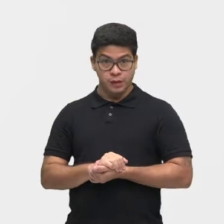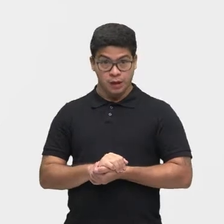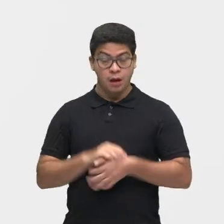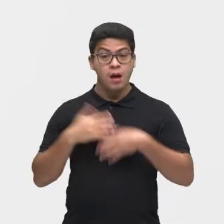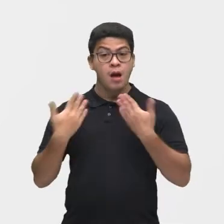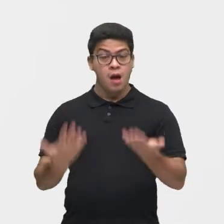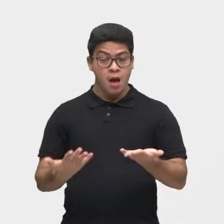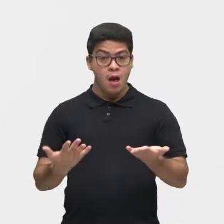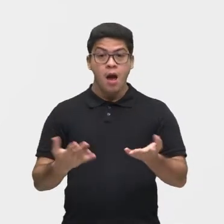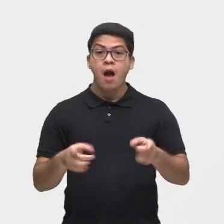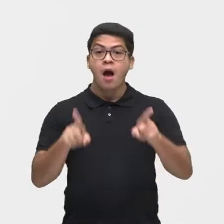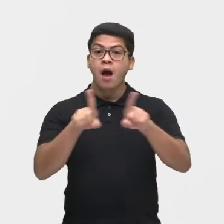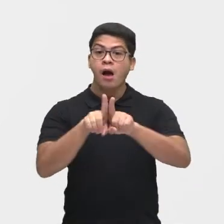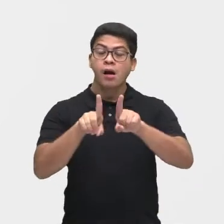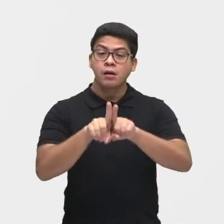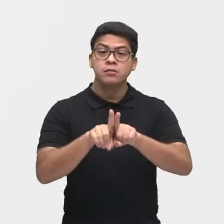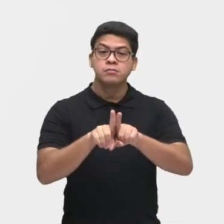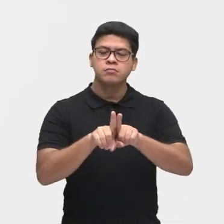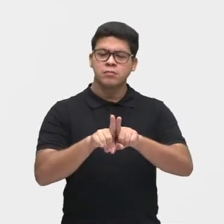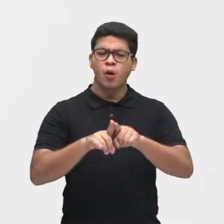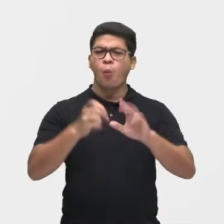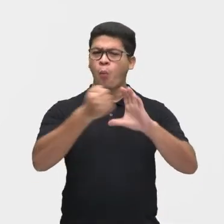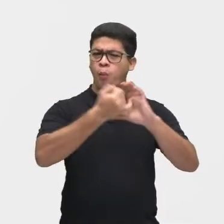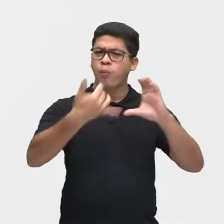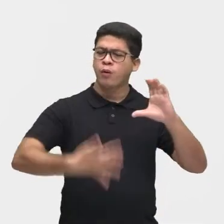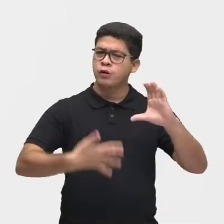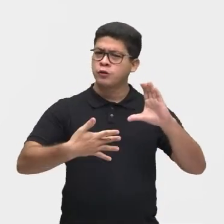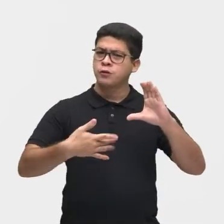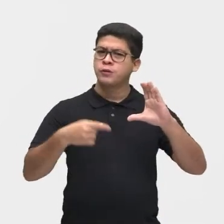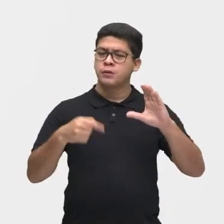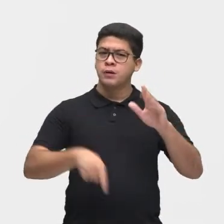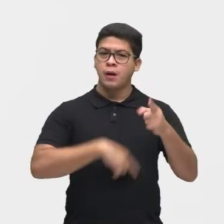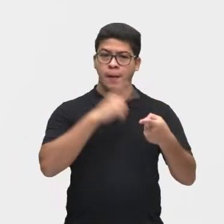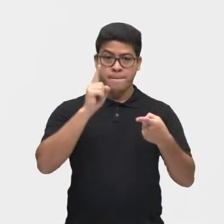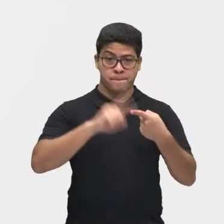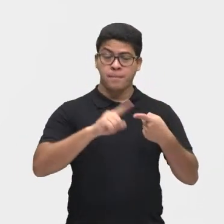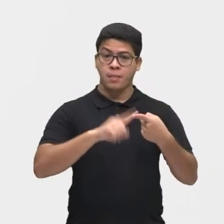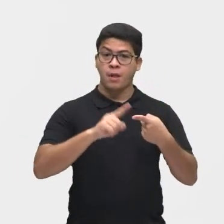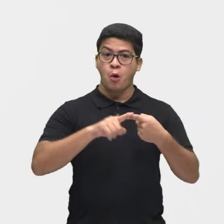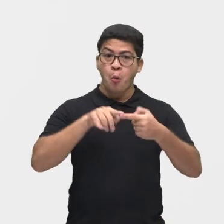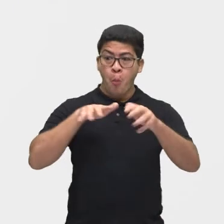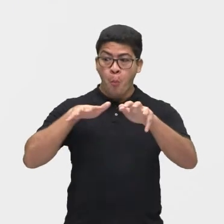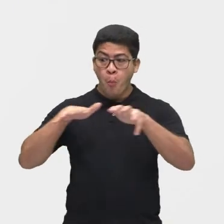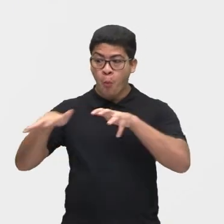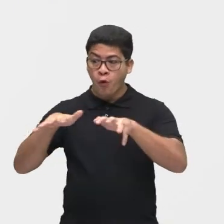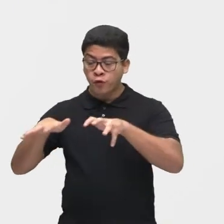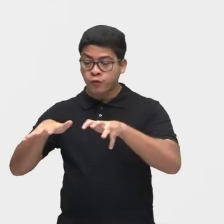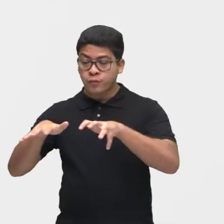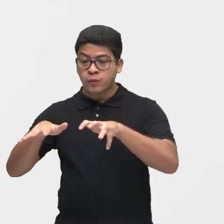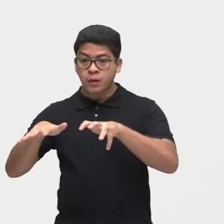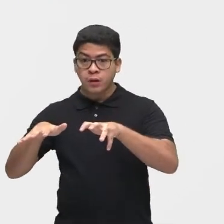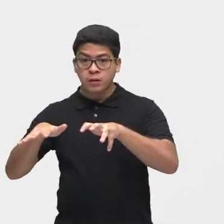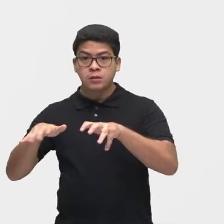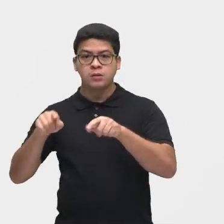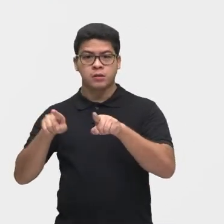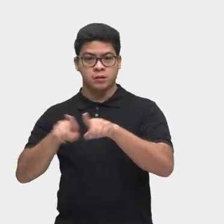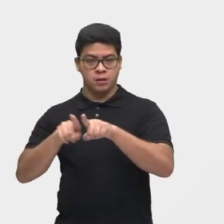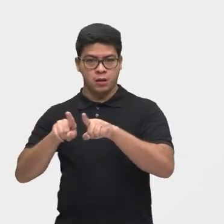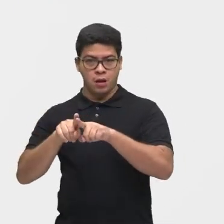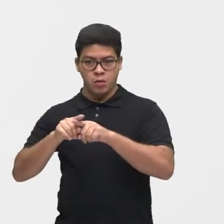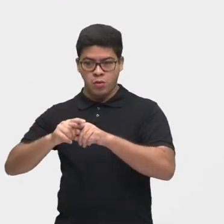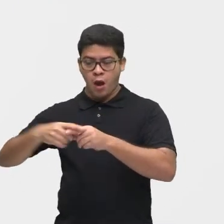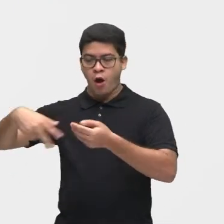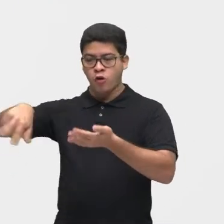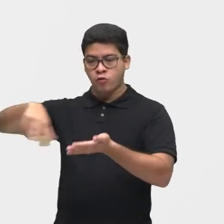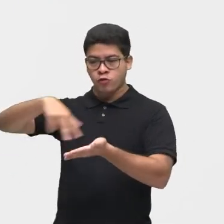tem certas características. Então, ó, combina movimentos corporais de elementos do balé,